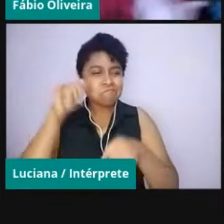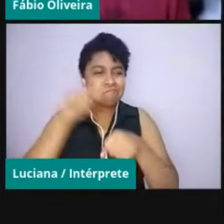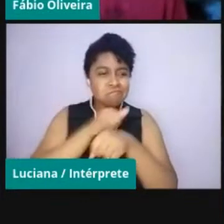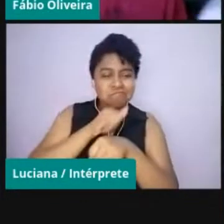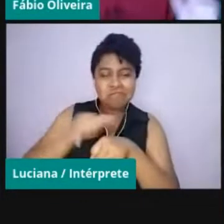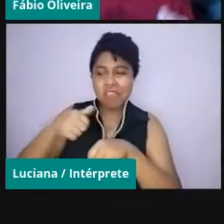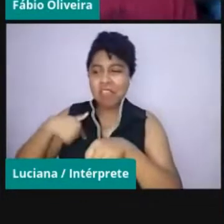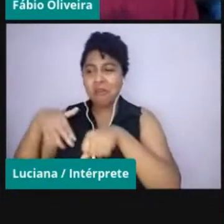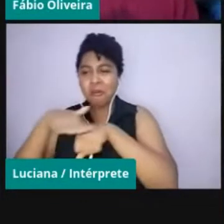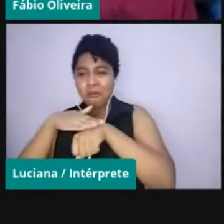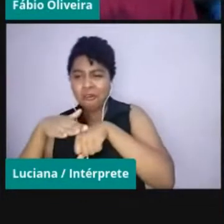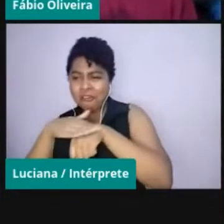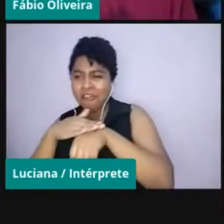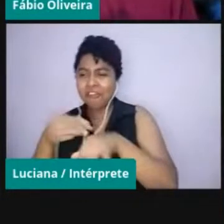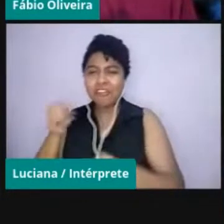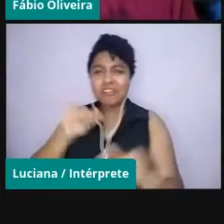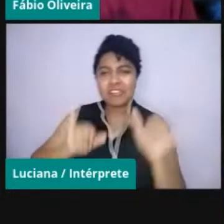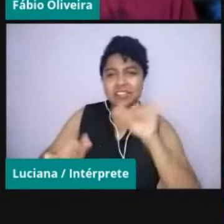química ou sobre